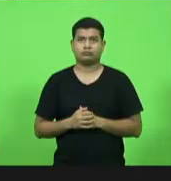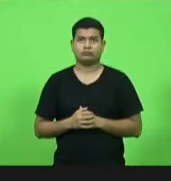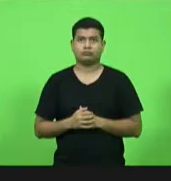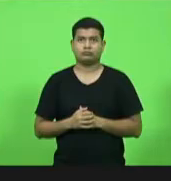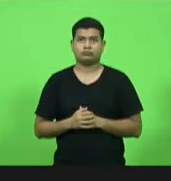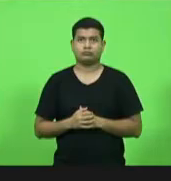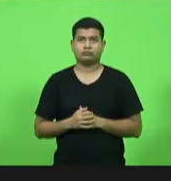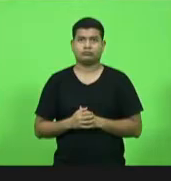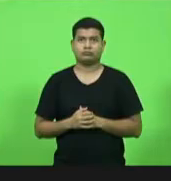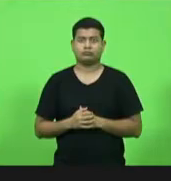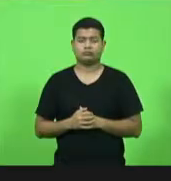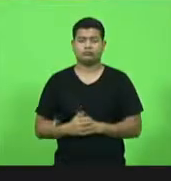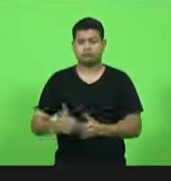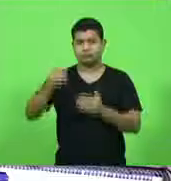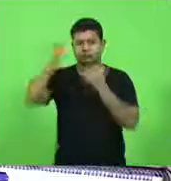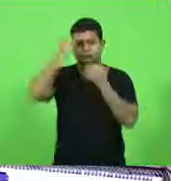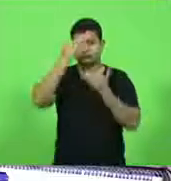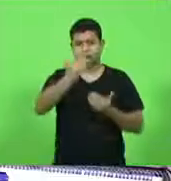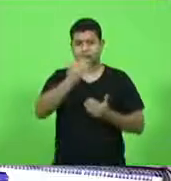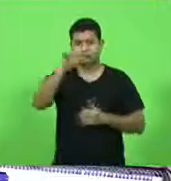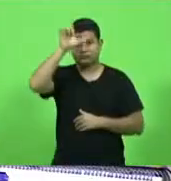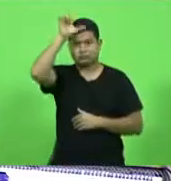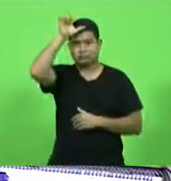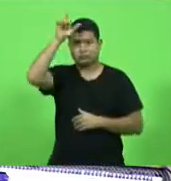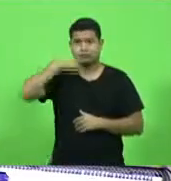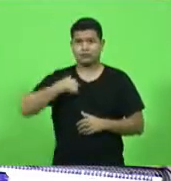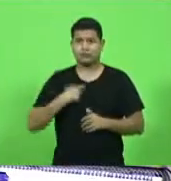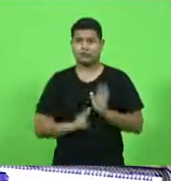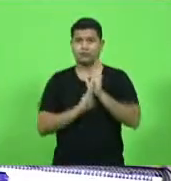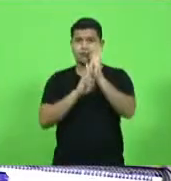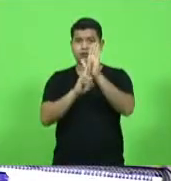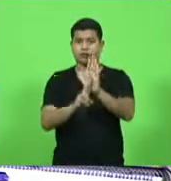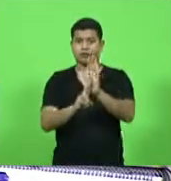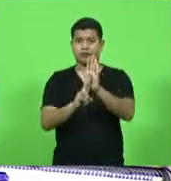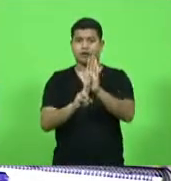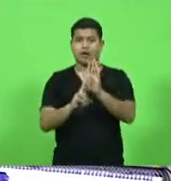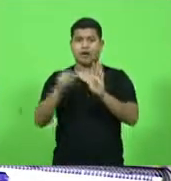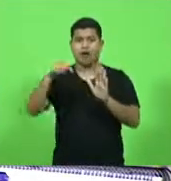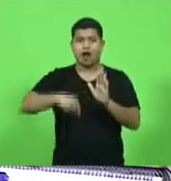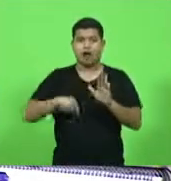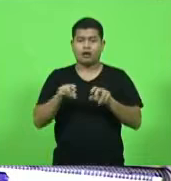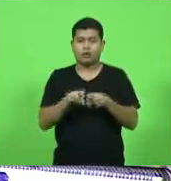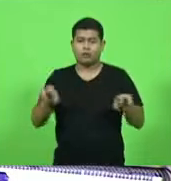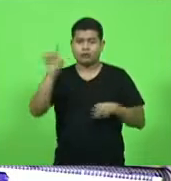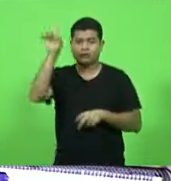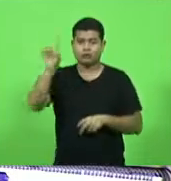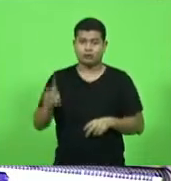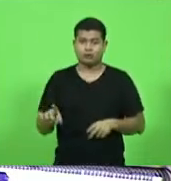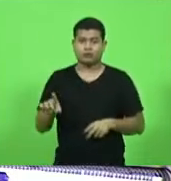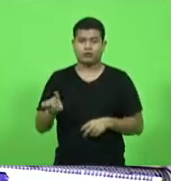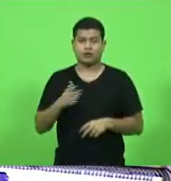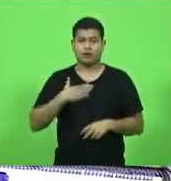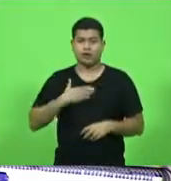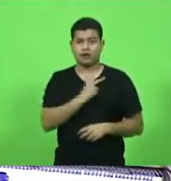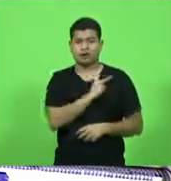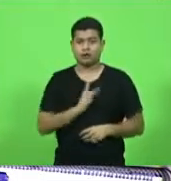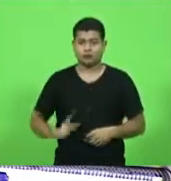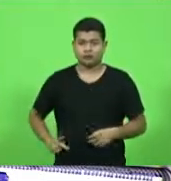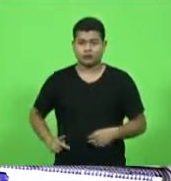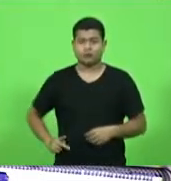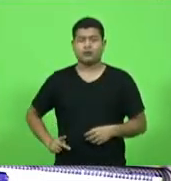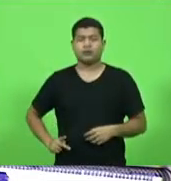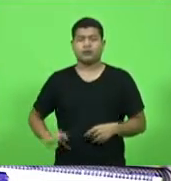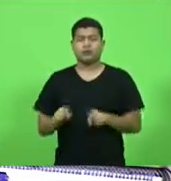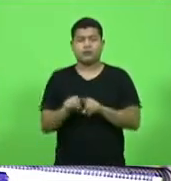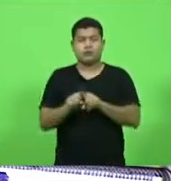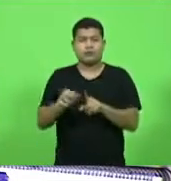Obrigado, deputado Lima. Em meu nome, em nome do presidente Mauro de Nadal e da mesa diretora, quero dizer a Vossa